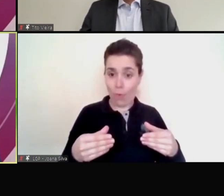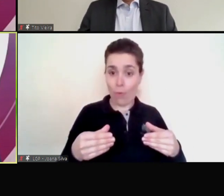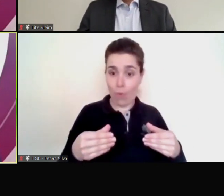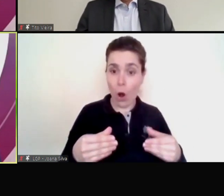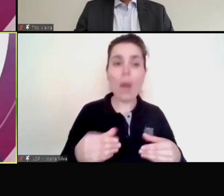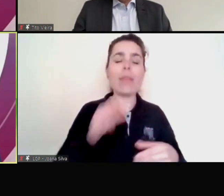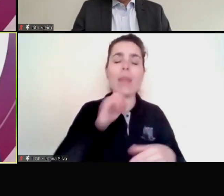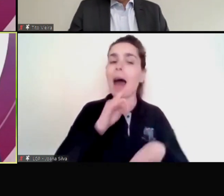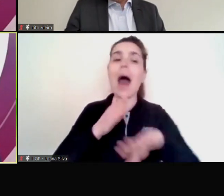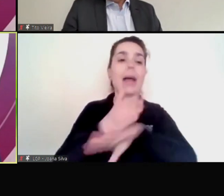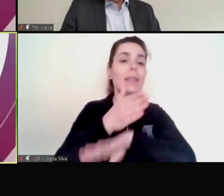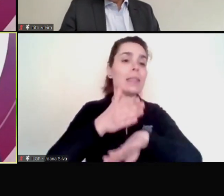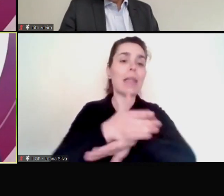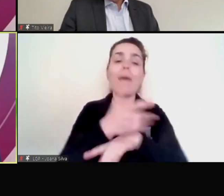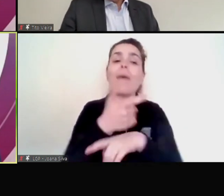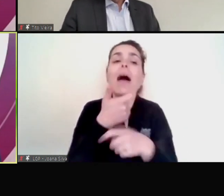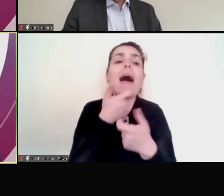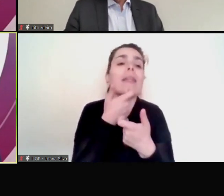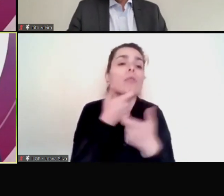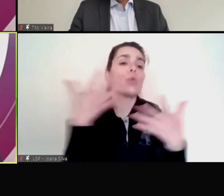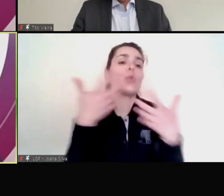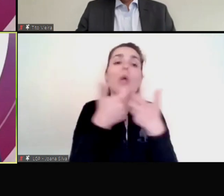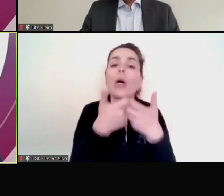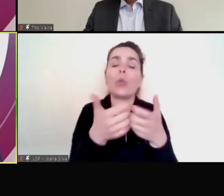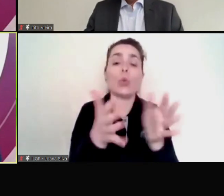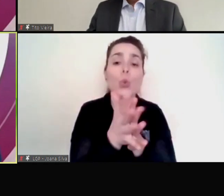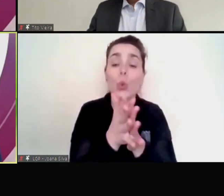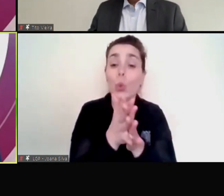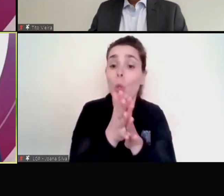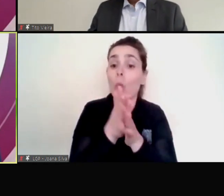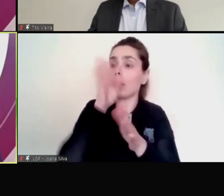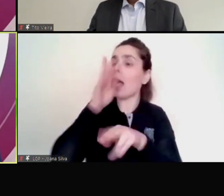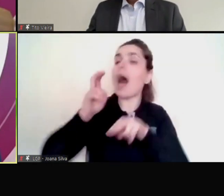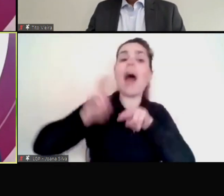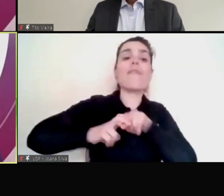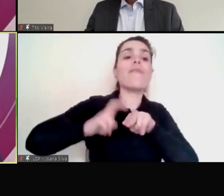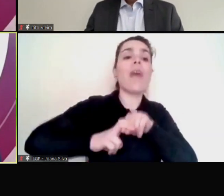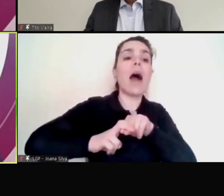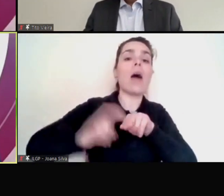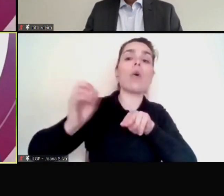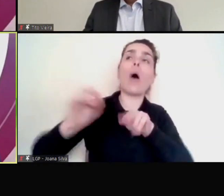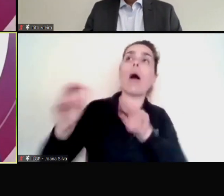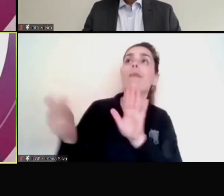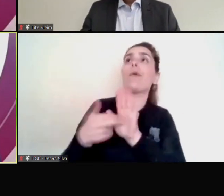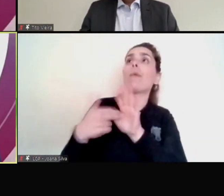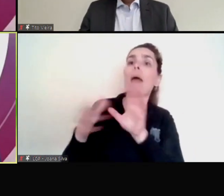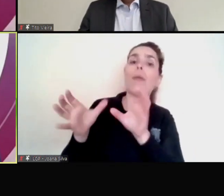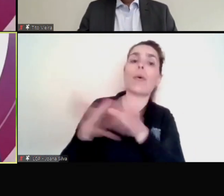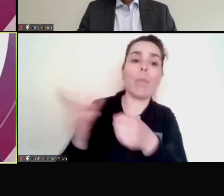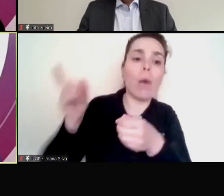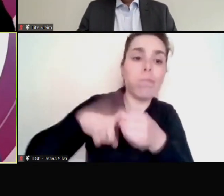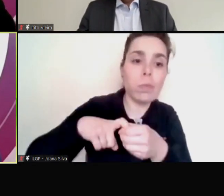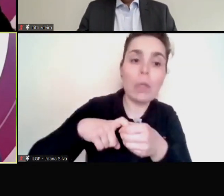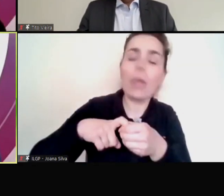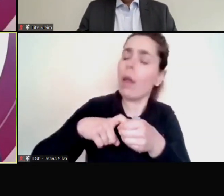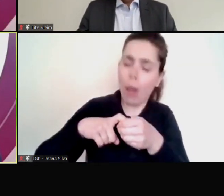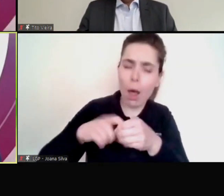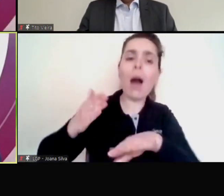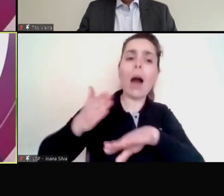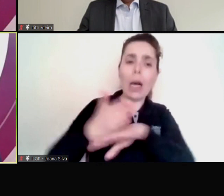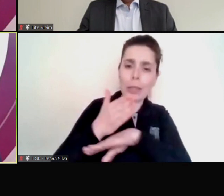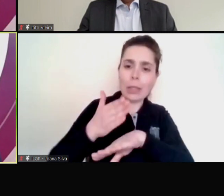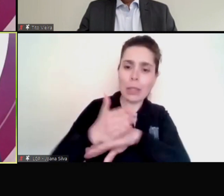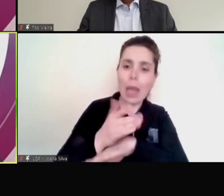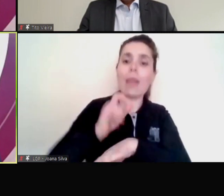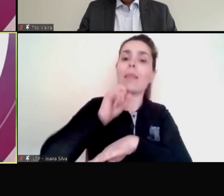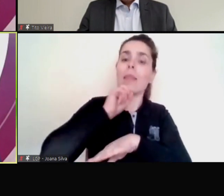a todos. Não haverá ninguém que por falta de vaga, por estar à espera de um grupo, não possa aceder à sua